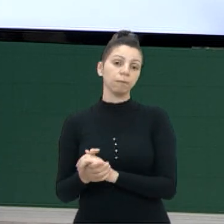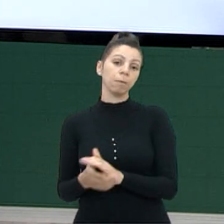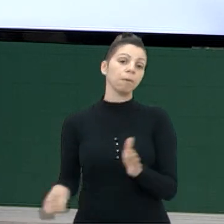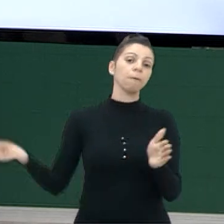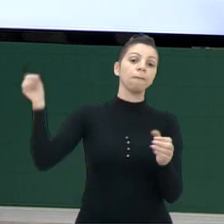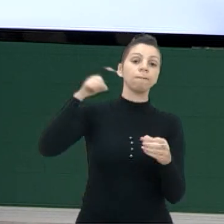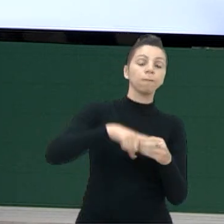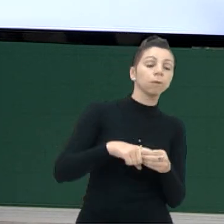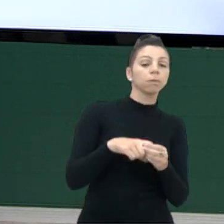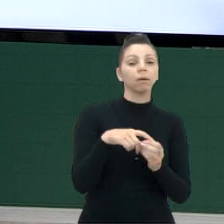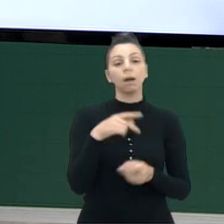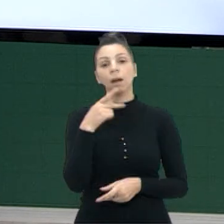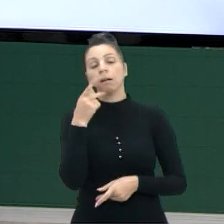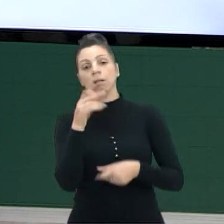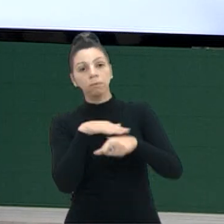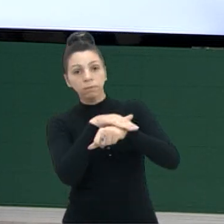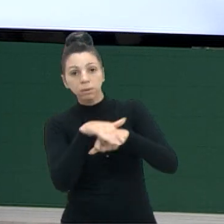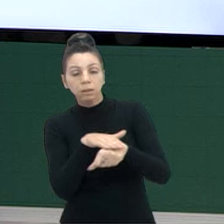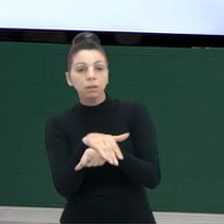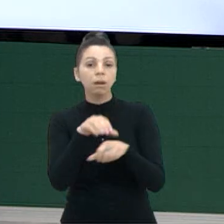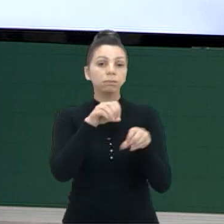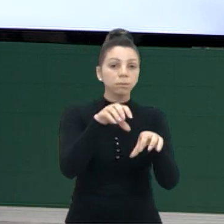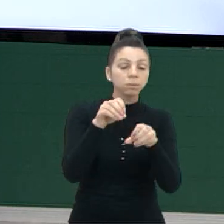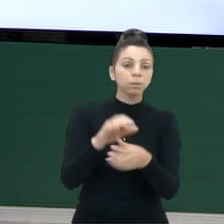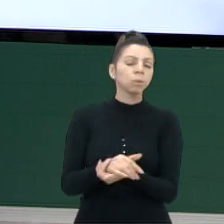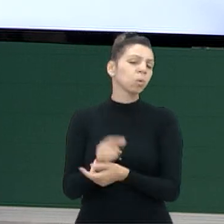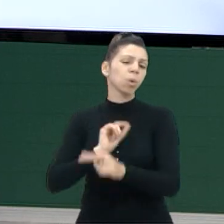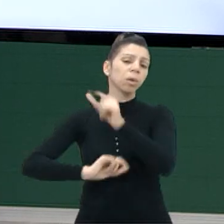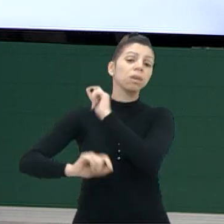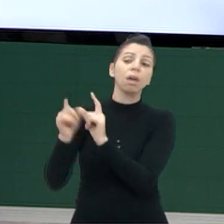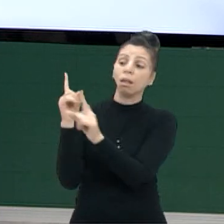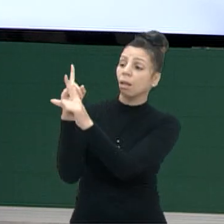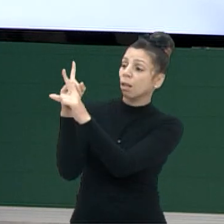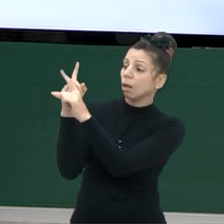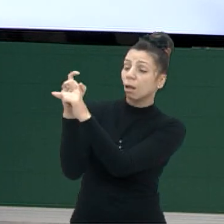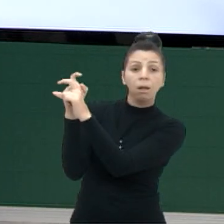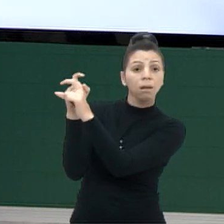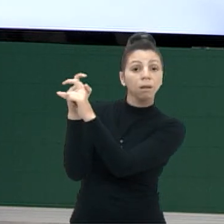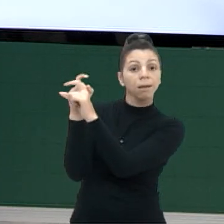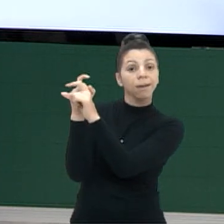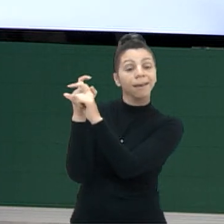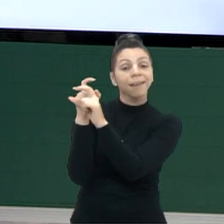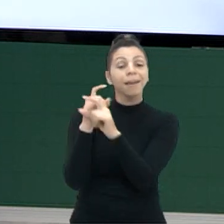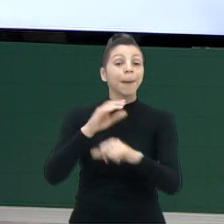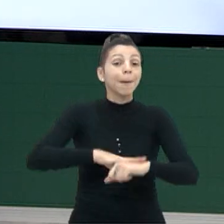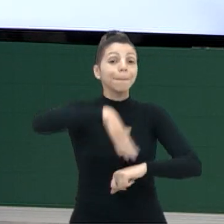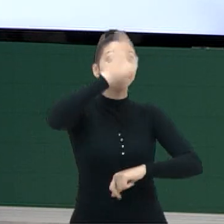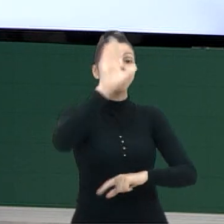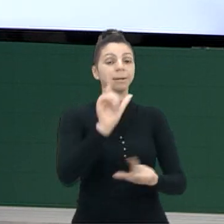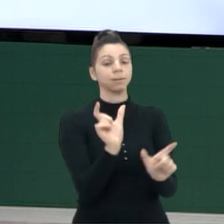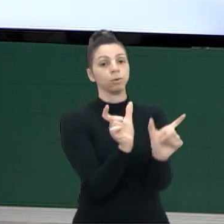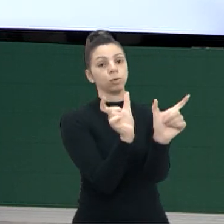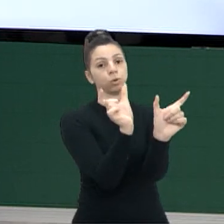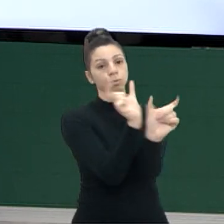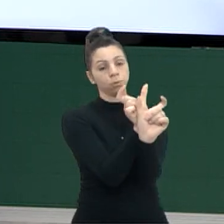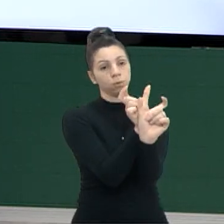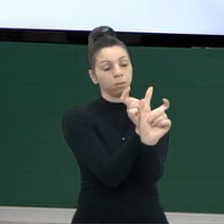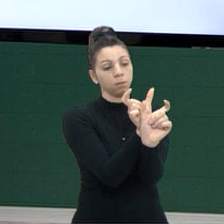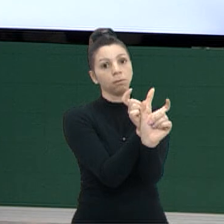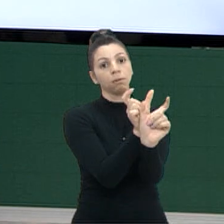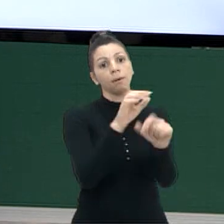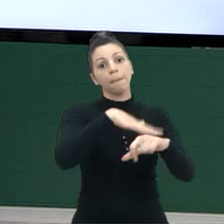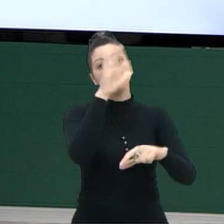falar sobre os polinômios. Os polinômios são o quê? Mais de um monômio, né? Mais de um monômio eu vou ter um